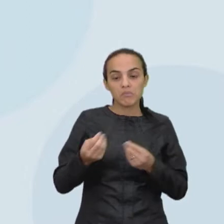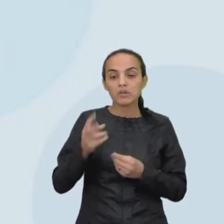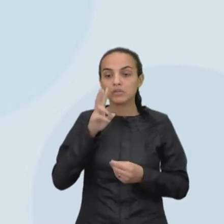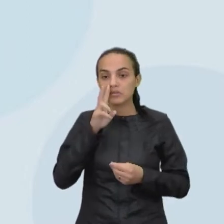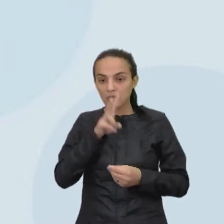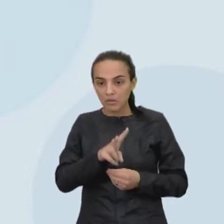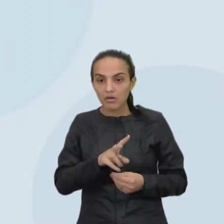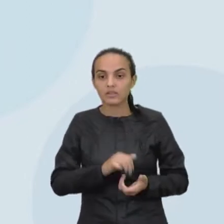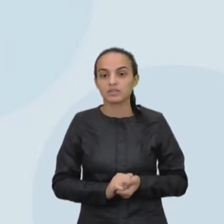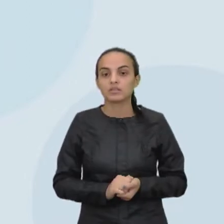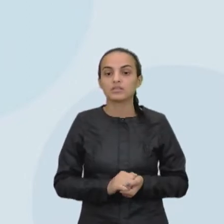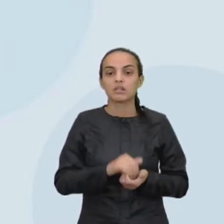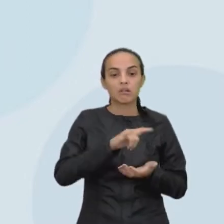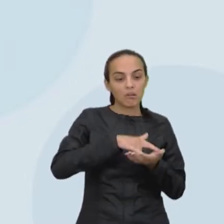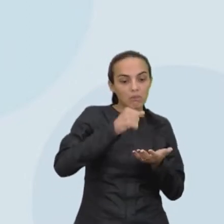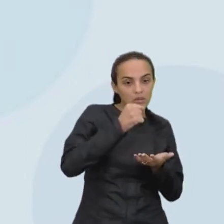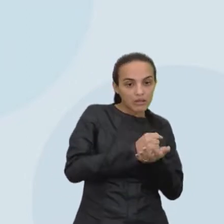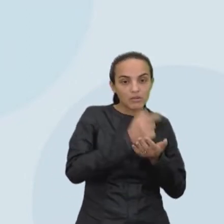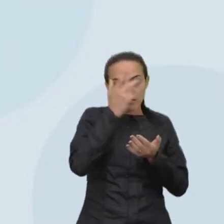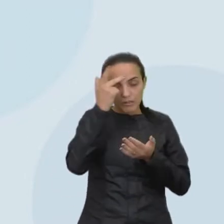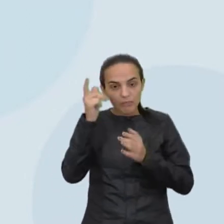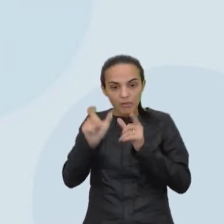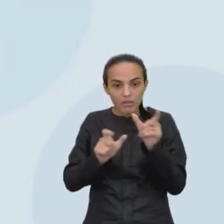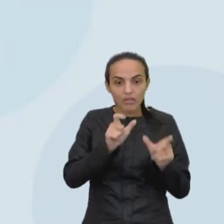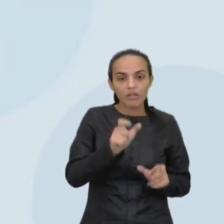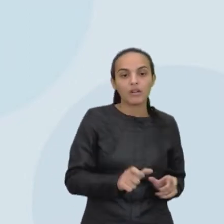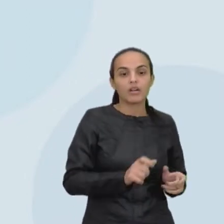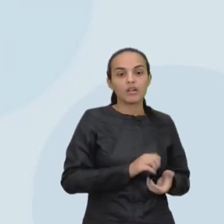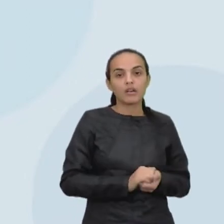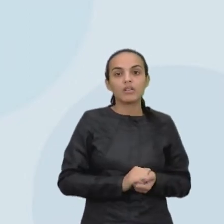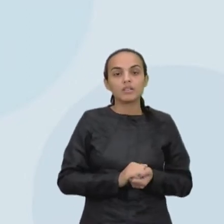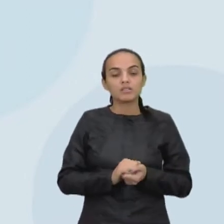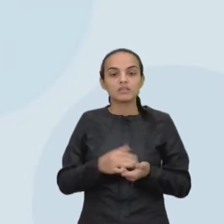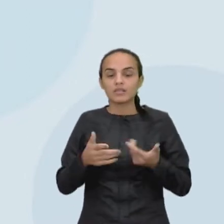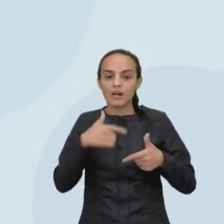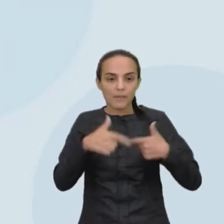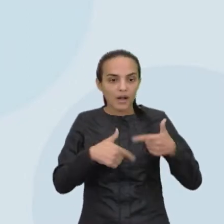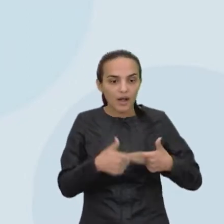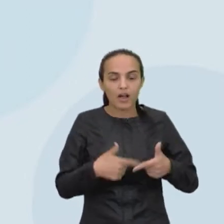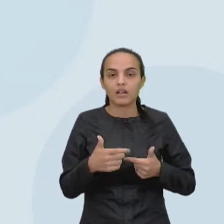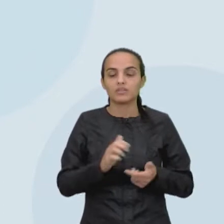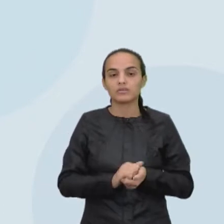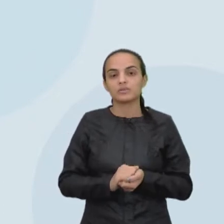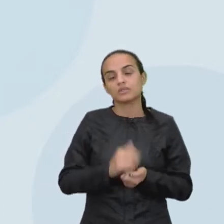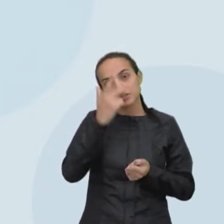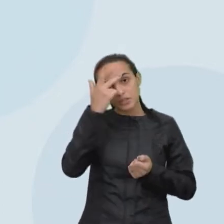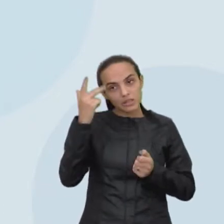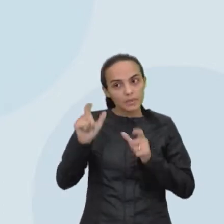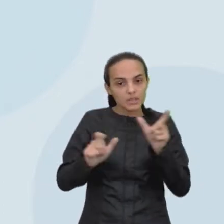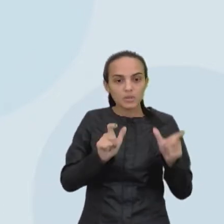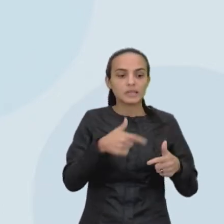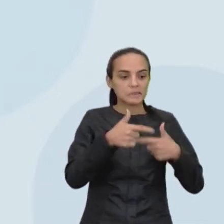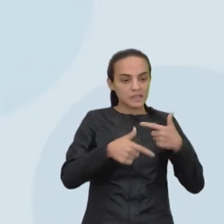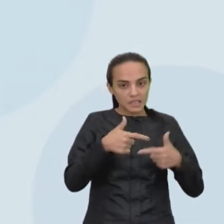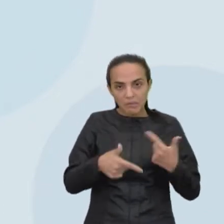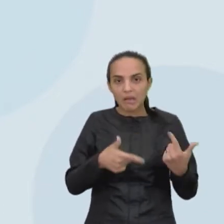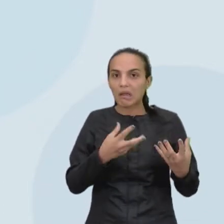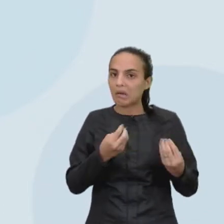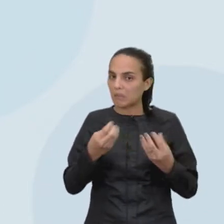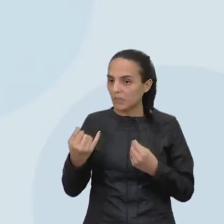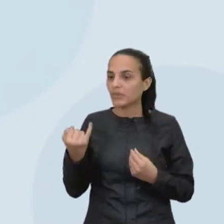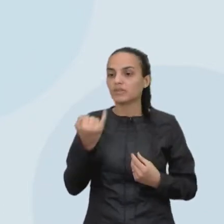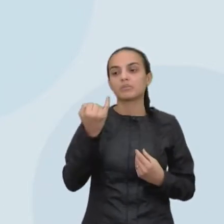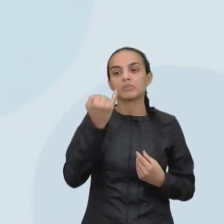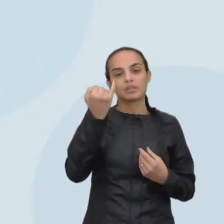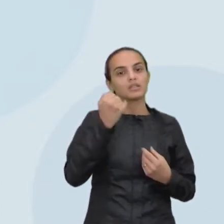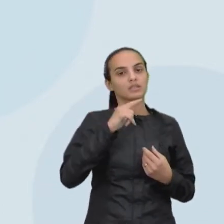muito grande de contratação de pessoas, né? Contratação de mão de obra, de pessoas para trabalhar, assim, é muito